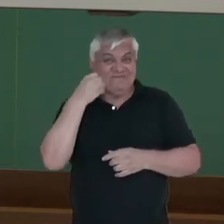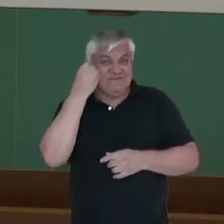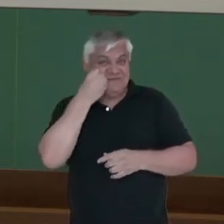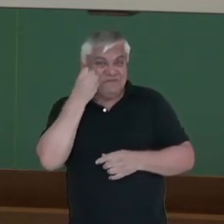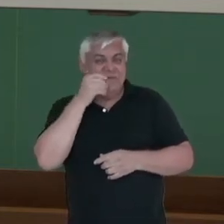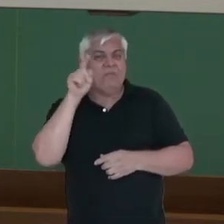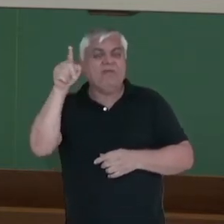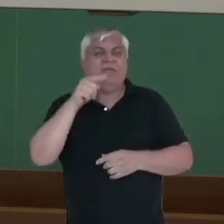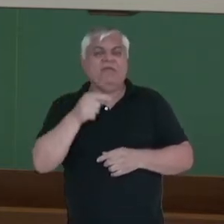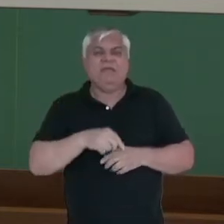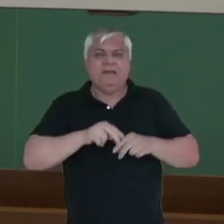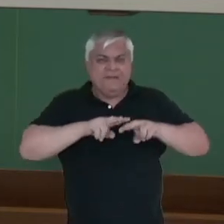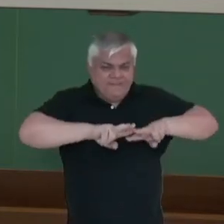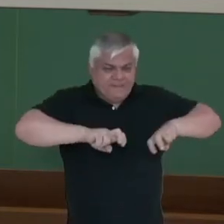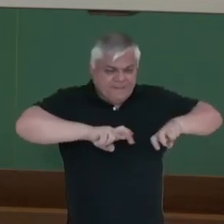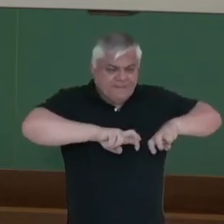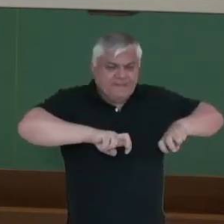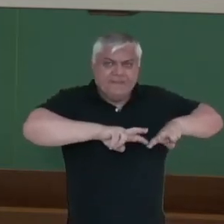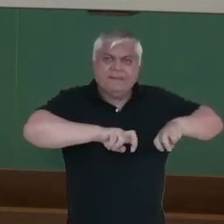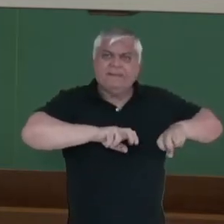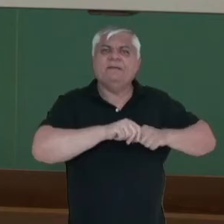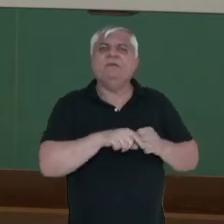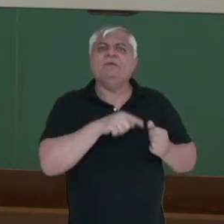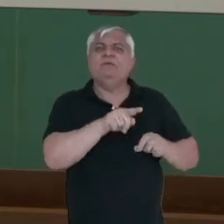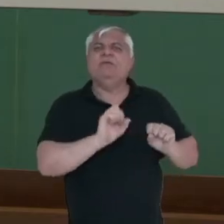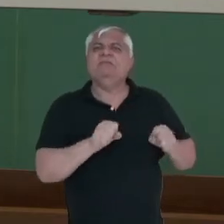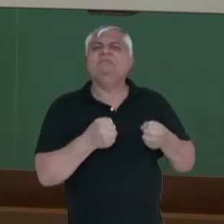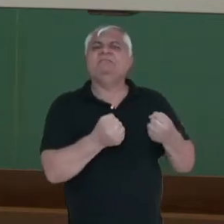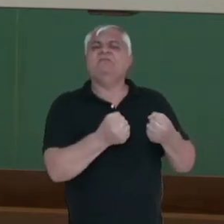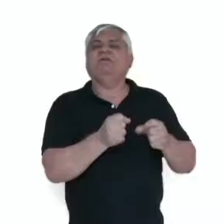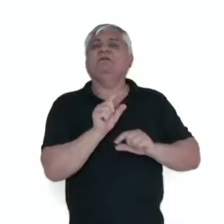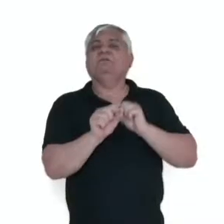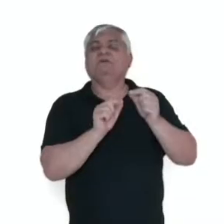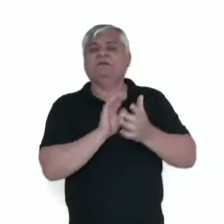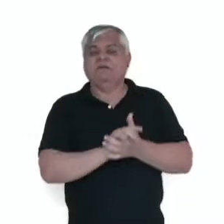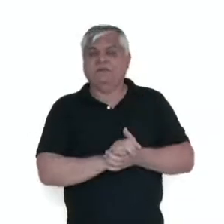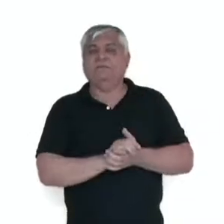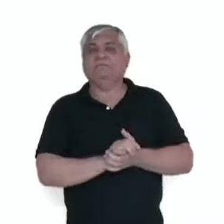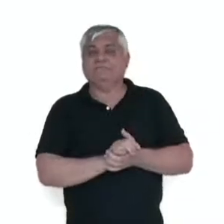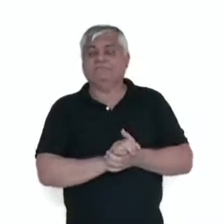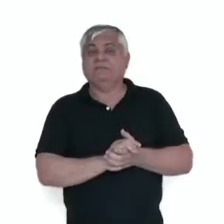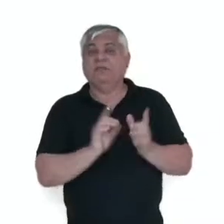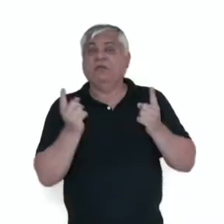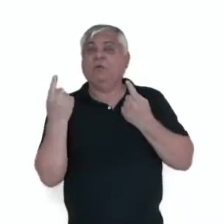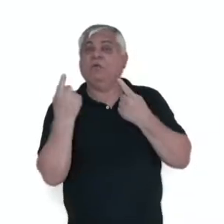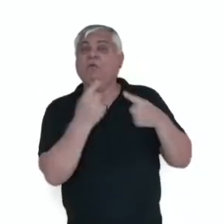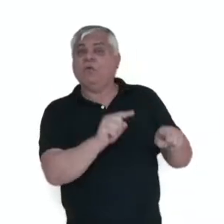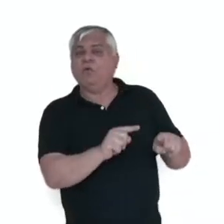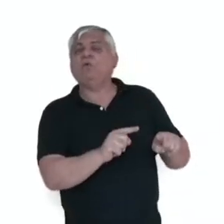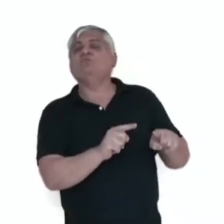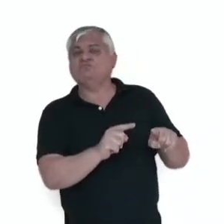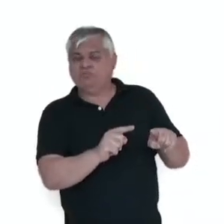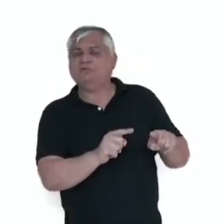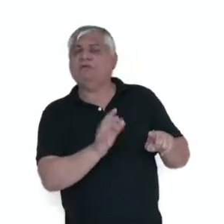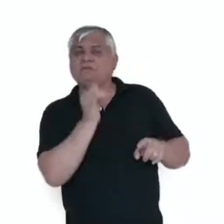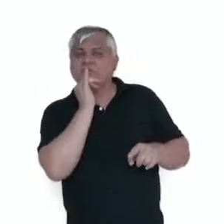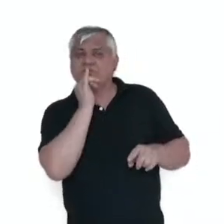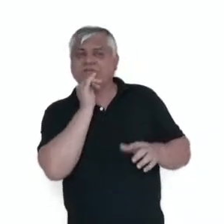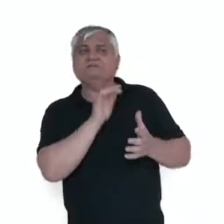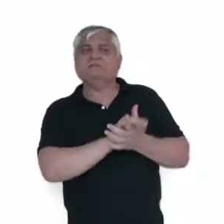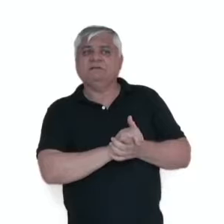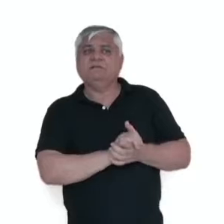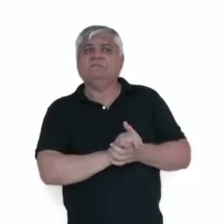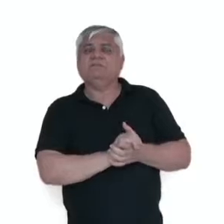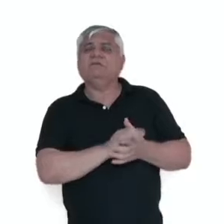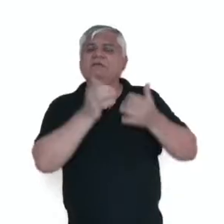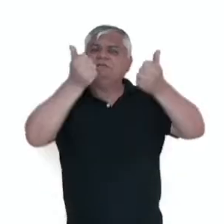questão empirista. Ele vai defender o quê? A ideia de oposição a qualquer concepção ou ideia